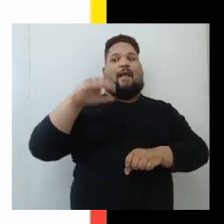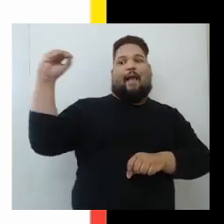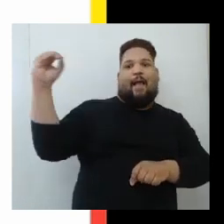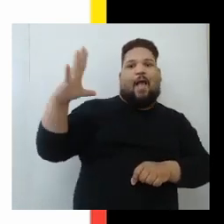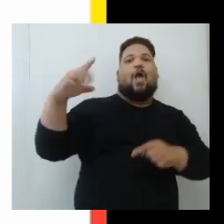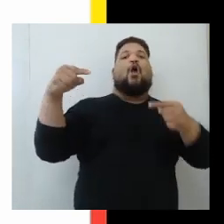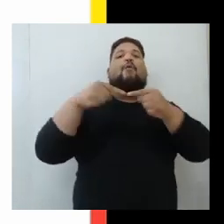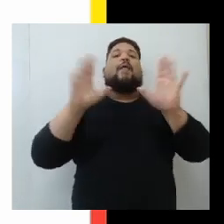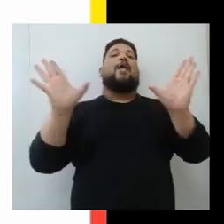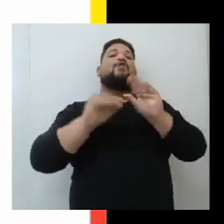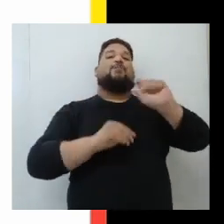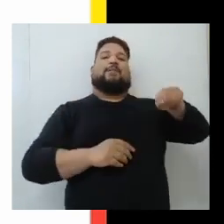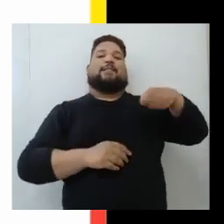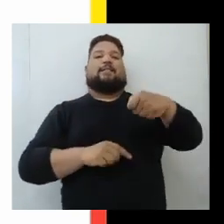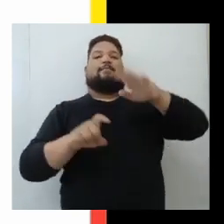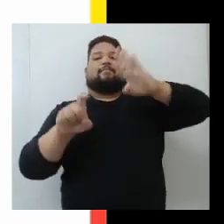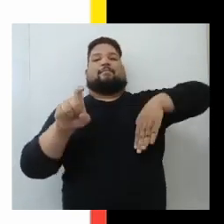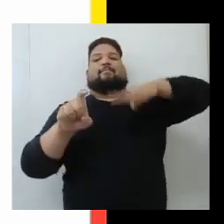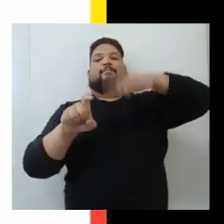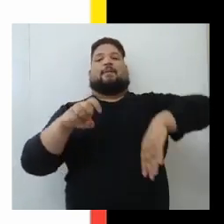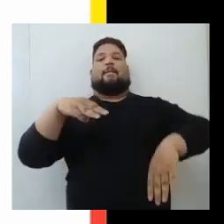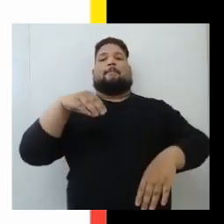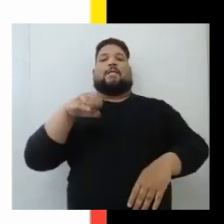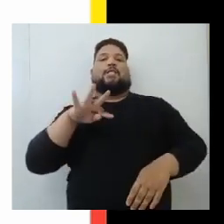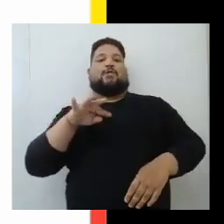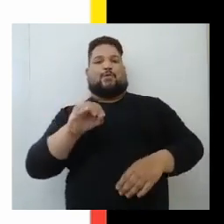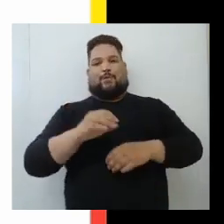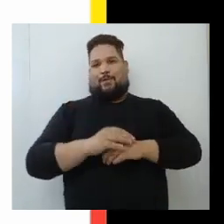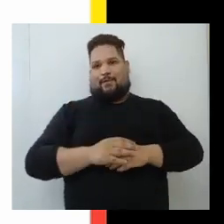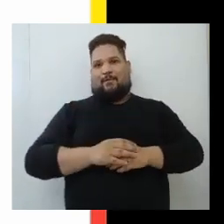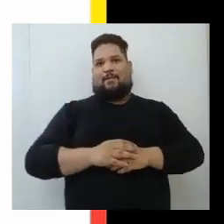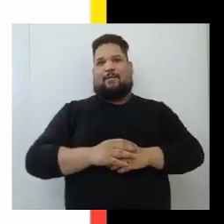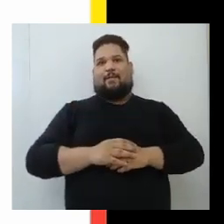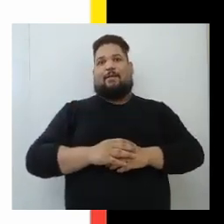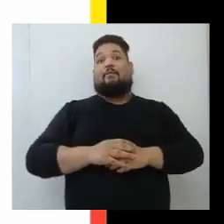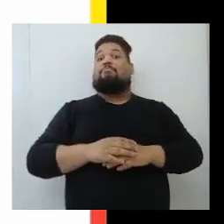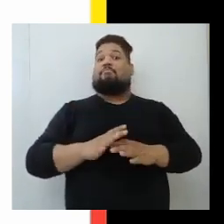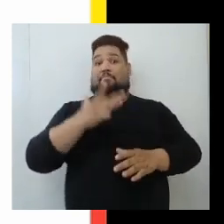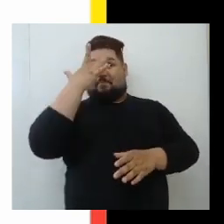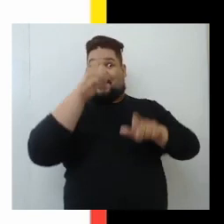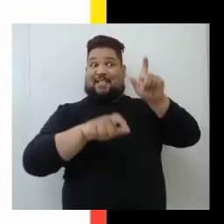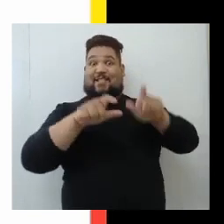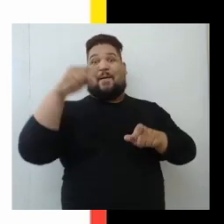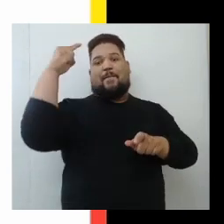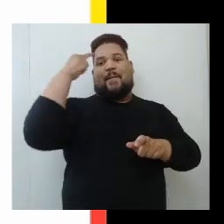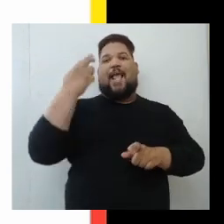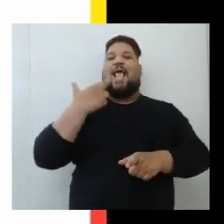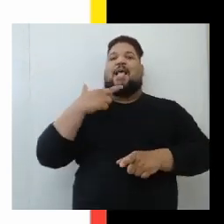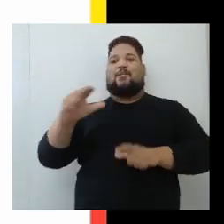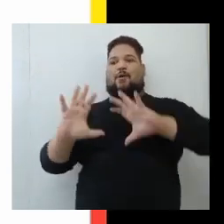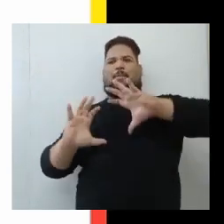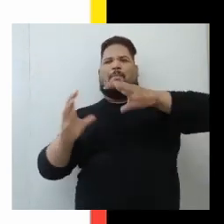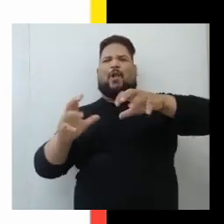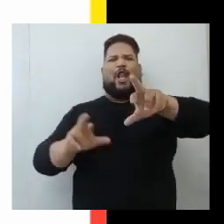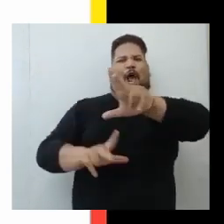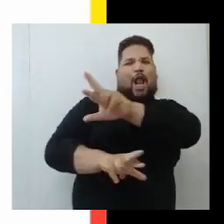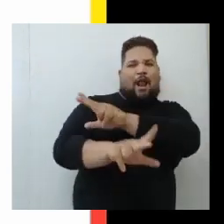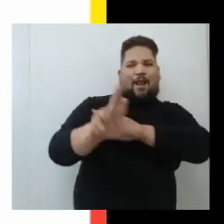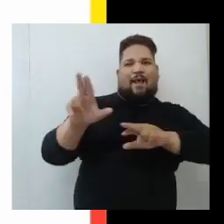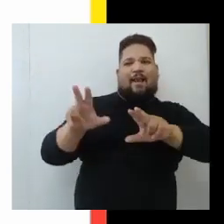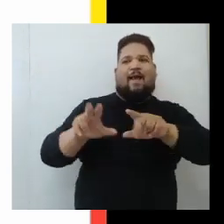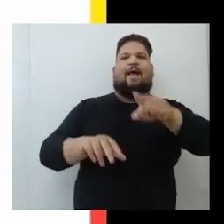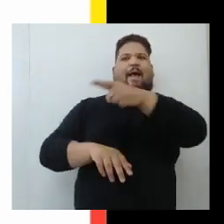de mitos. Então, ao contrário do que muitos pensam, as diferentes religiões do mundo